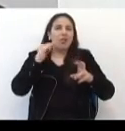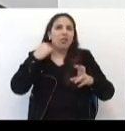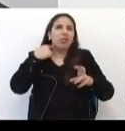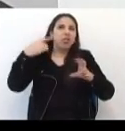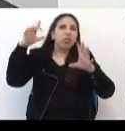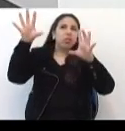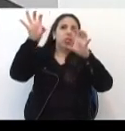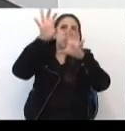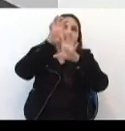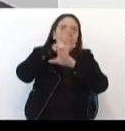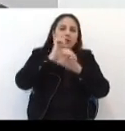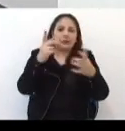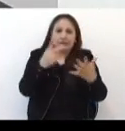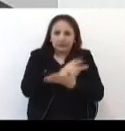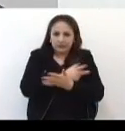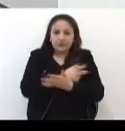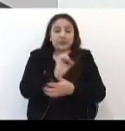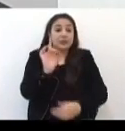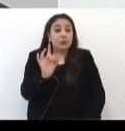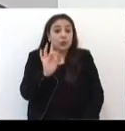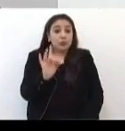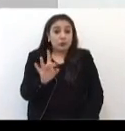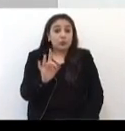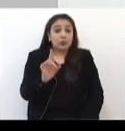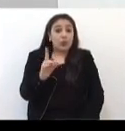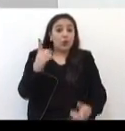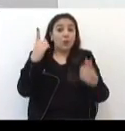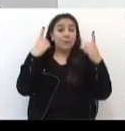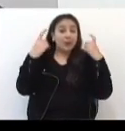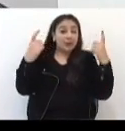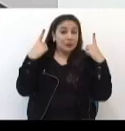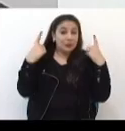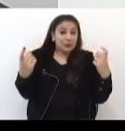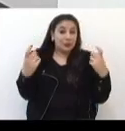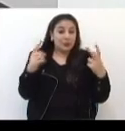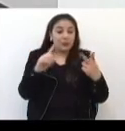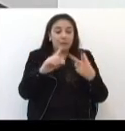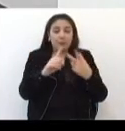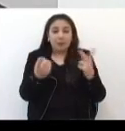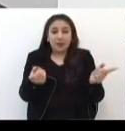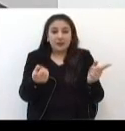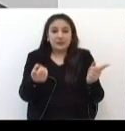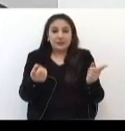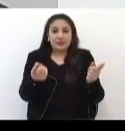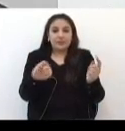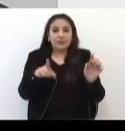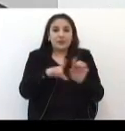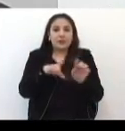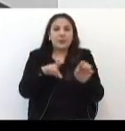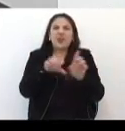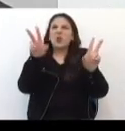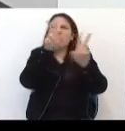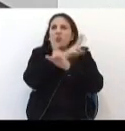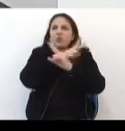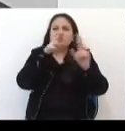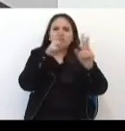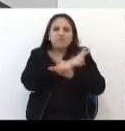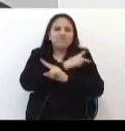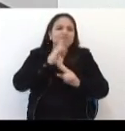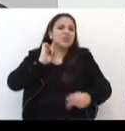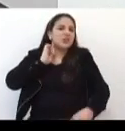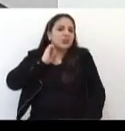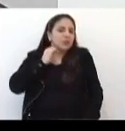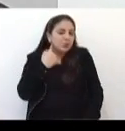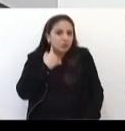que irá causar ali, não somente a poluição sonora, mas também a poluição do ar, né, com